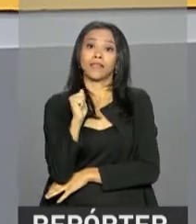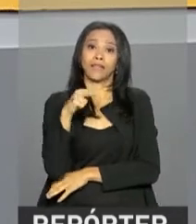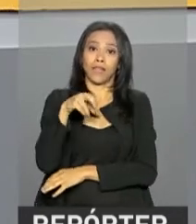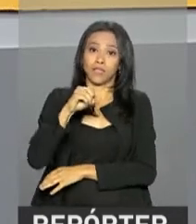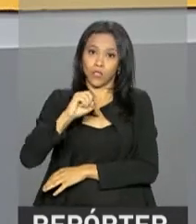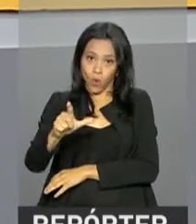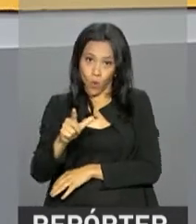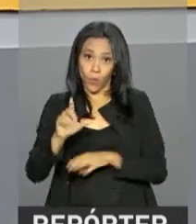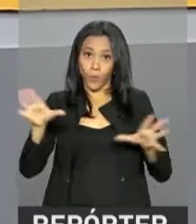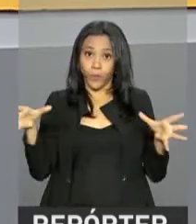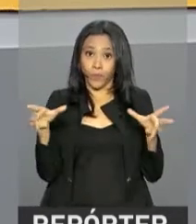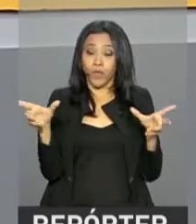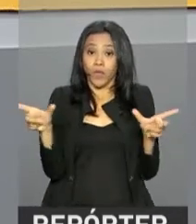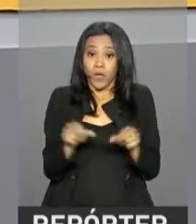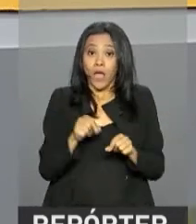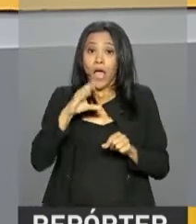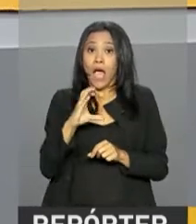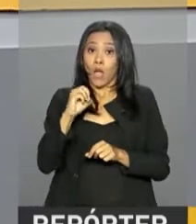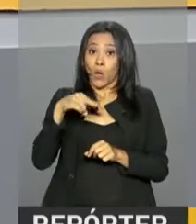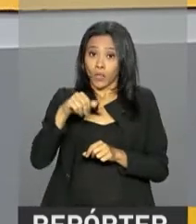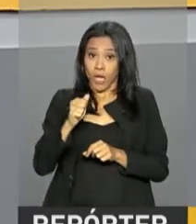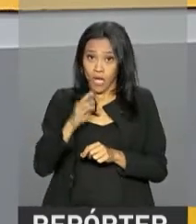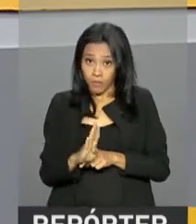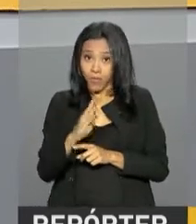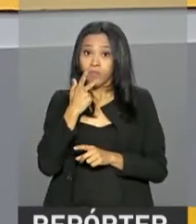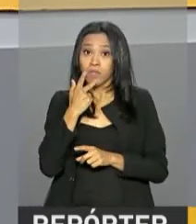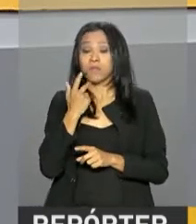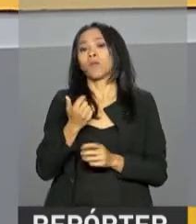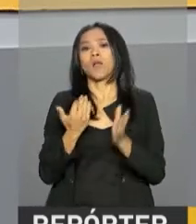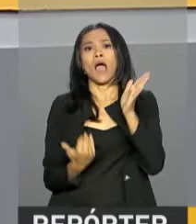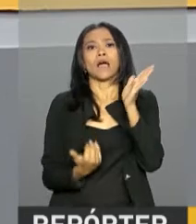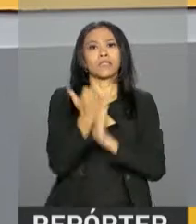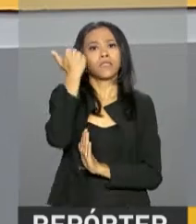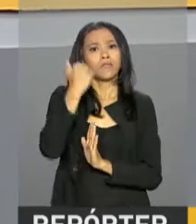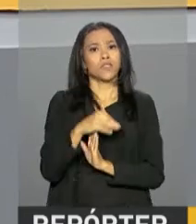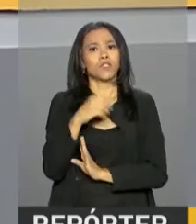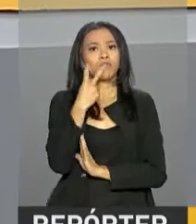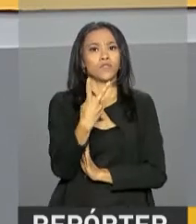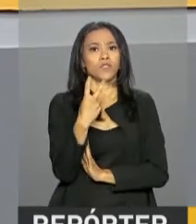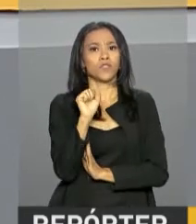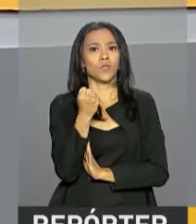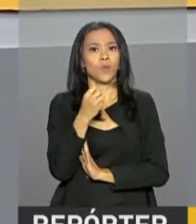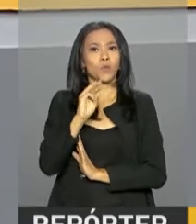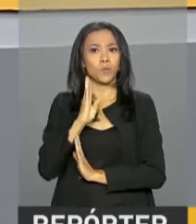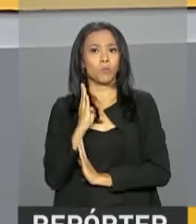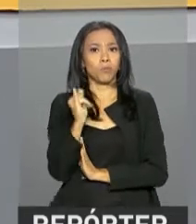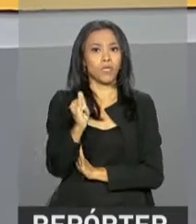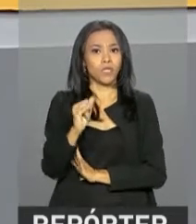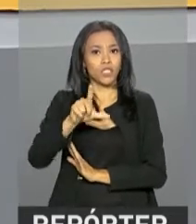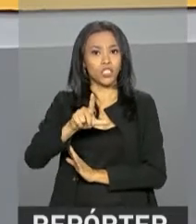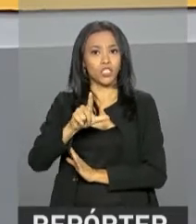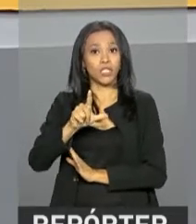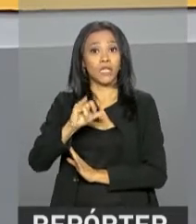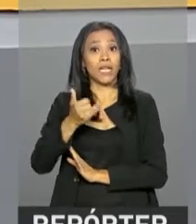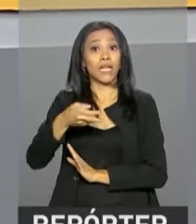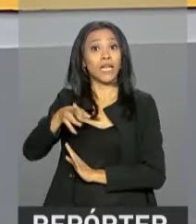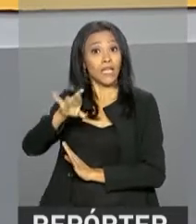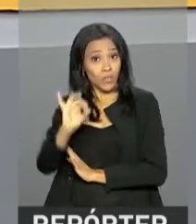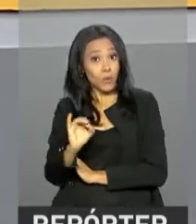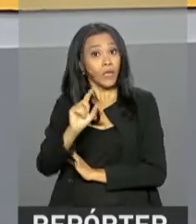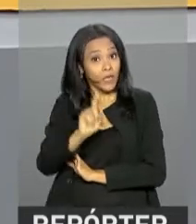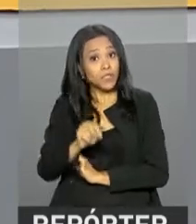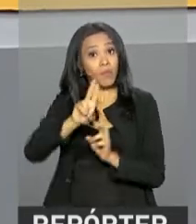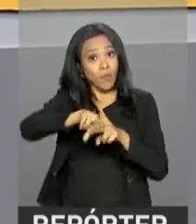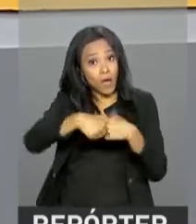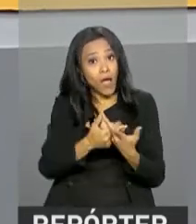Abastecimento, a Conab, a fabricação deve ultrapassar 28 bilhões de litros. O aumento na produção do combustível foi impulsionado ainda pela queda